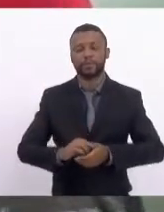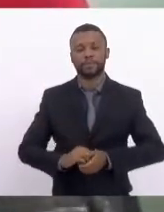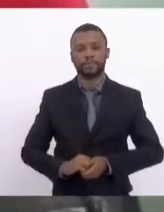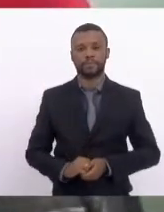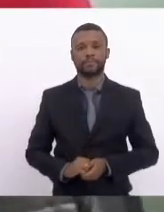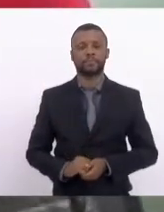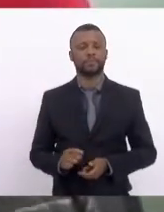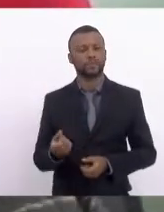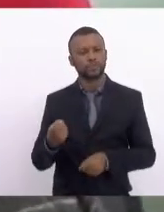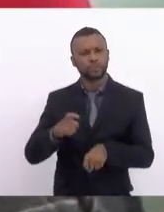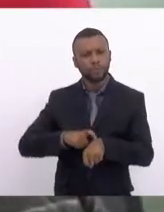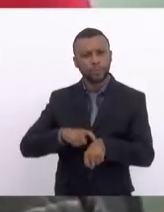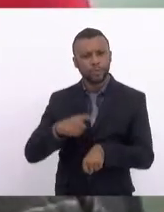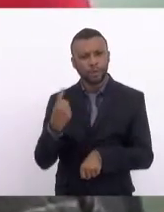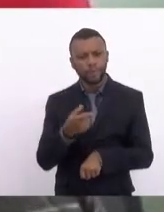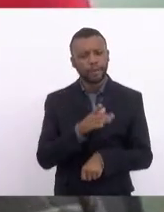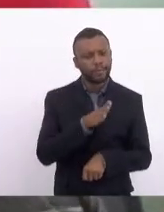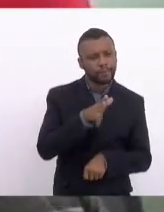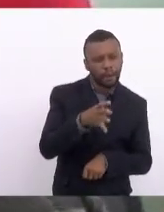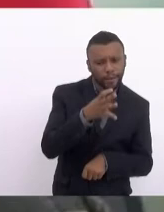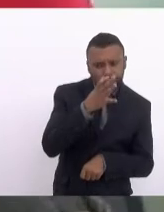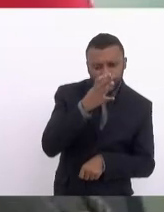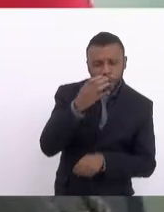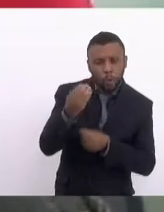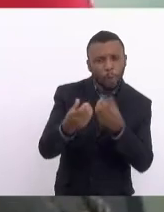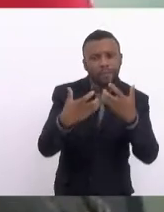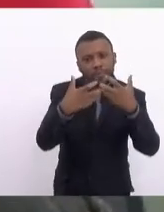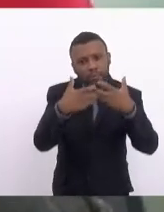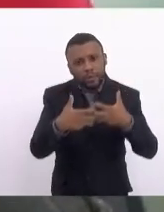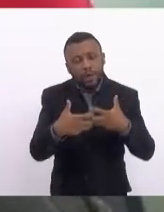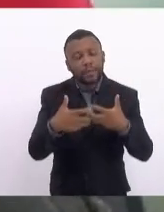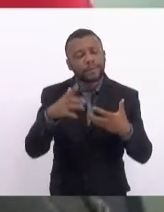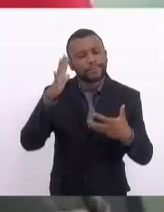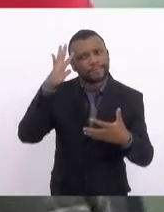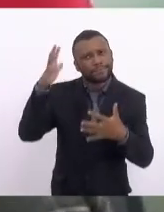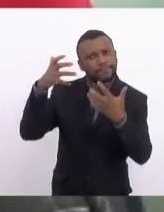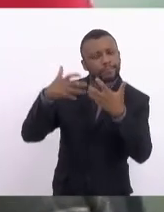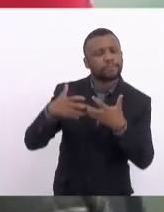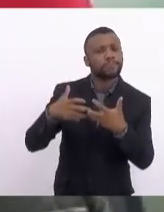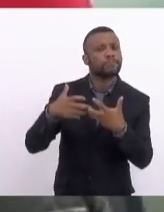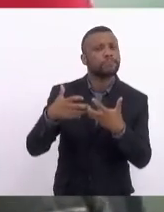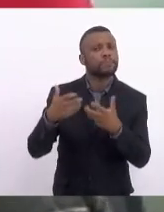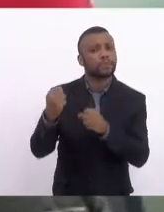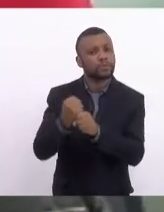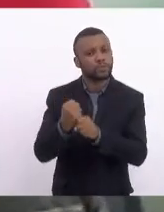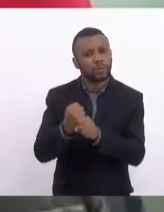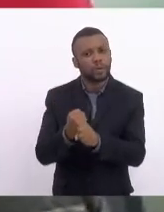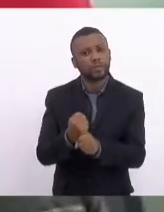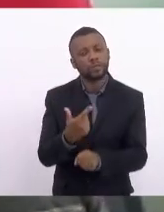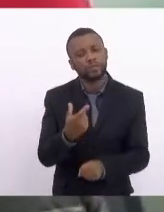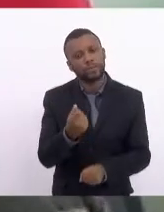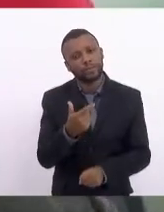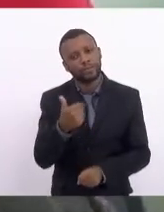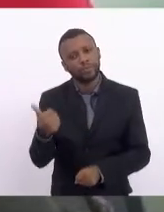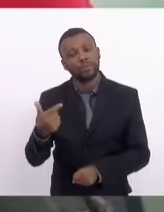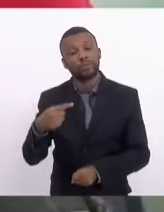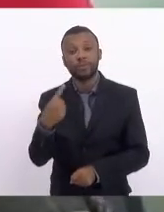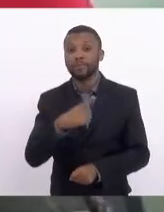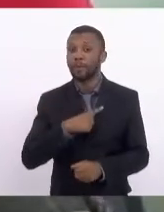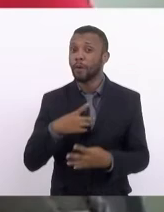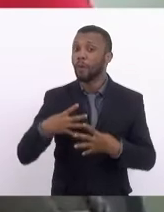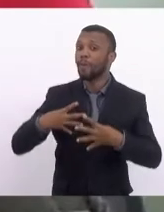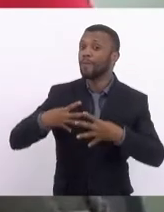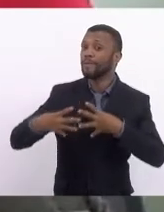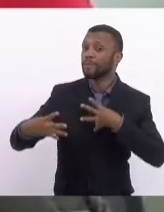os dados, né, nós vamos verificar que no ano de 2021 nós tivemos um fluxo de 5 milhões